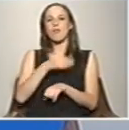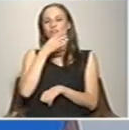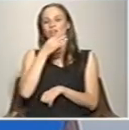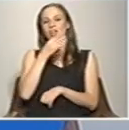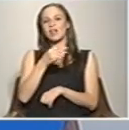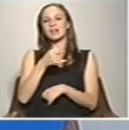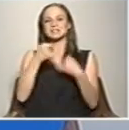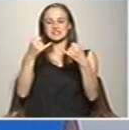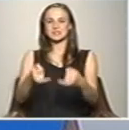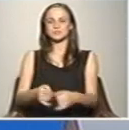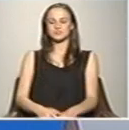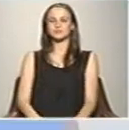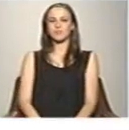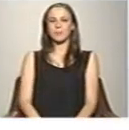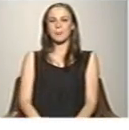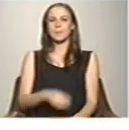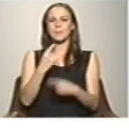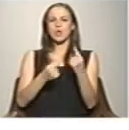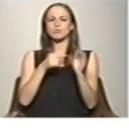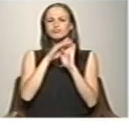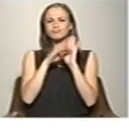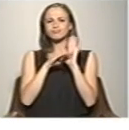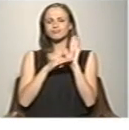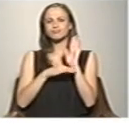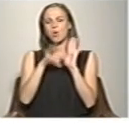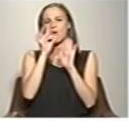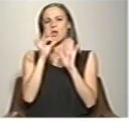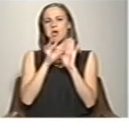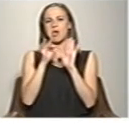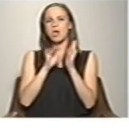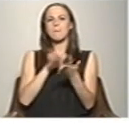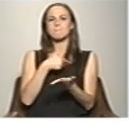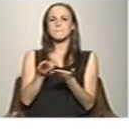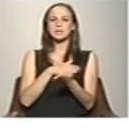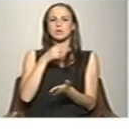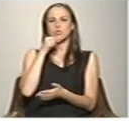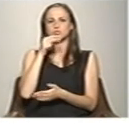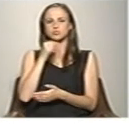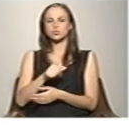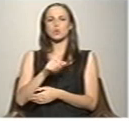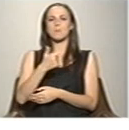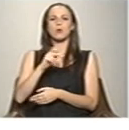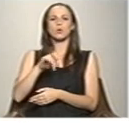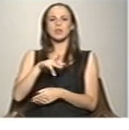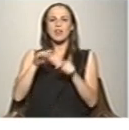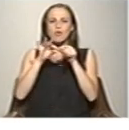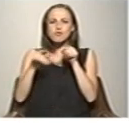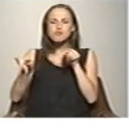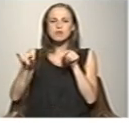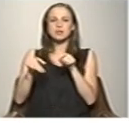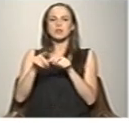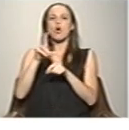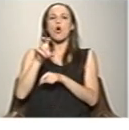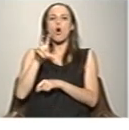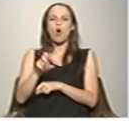longevidade. Portanto, há alguns ingredientes aqui assim que vamos escolher, que são a manteiga, o açúcar, a baunilha, os ovos, a